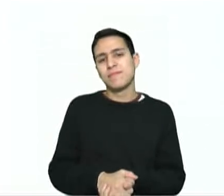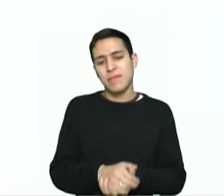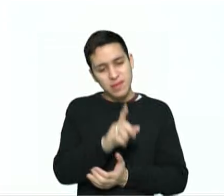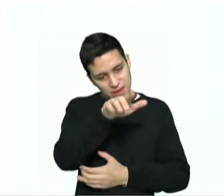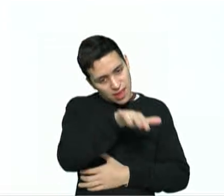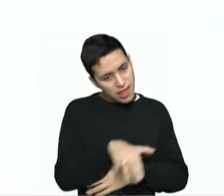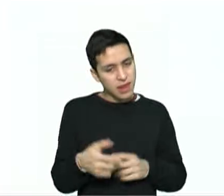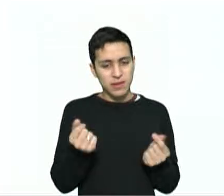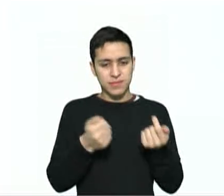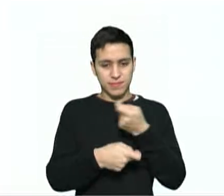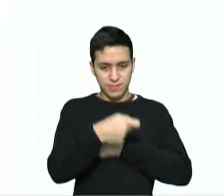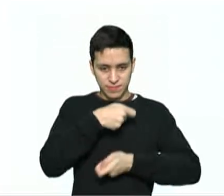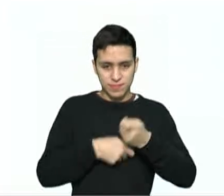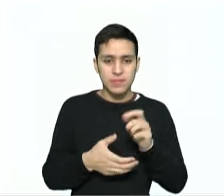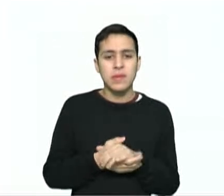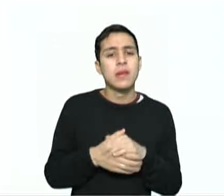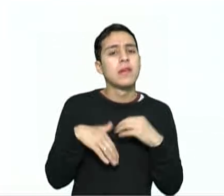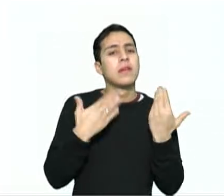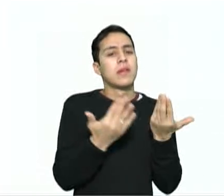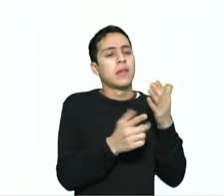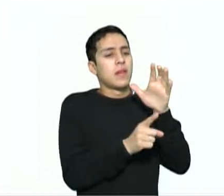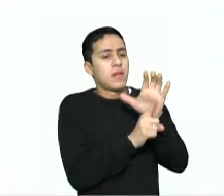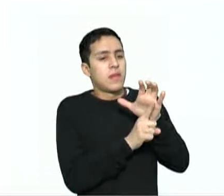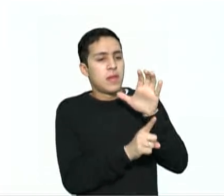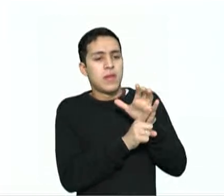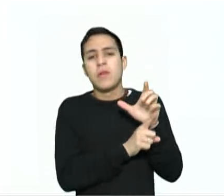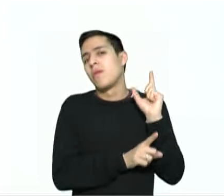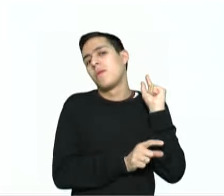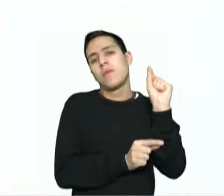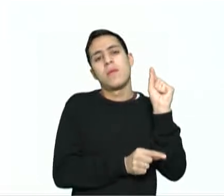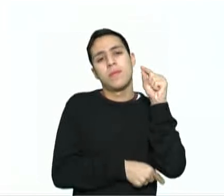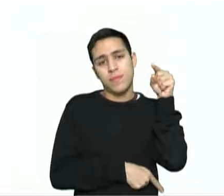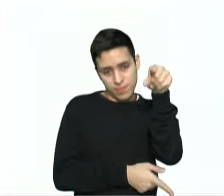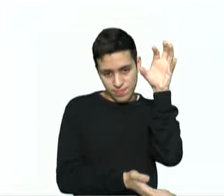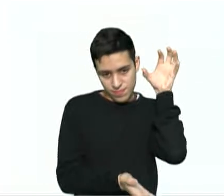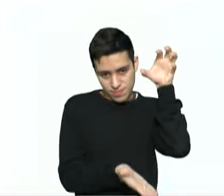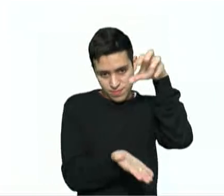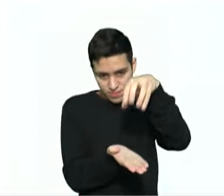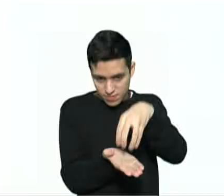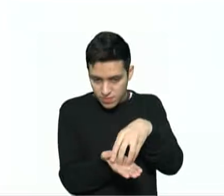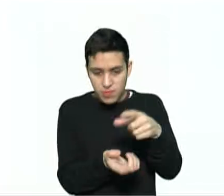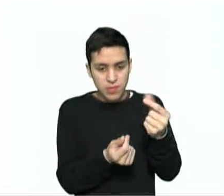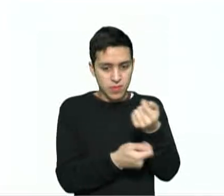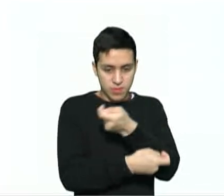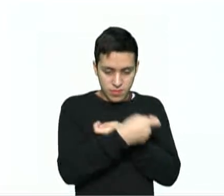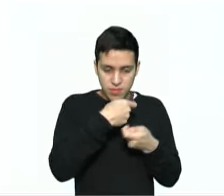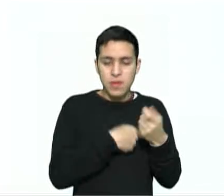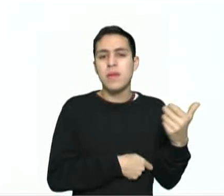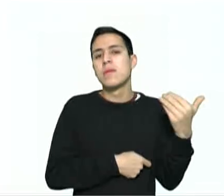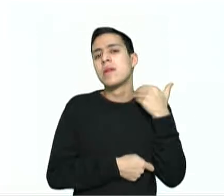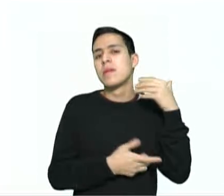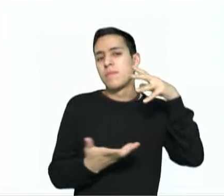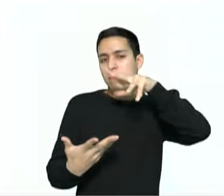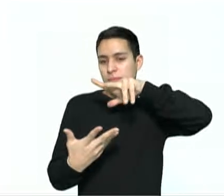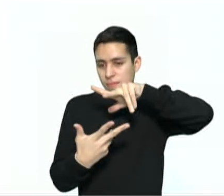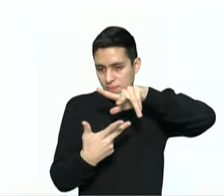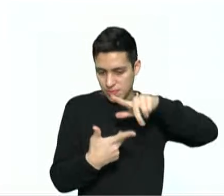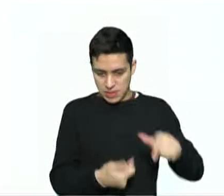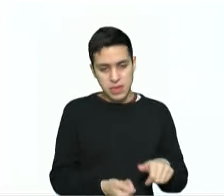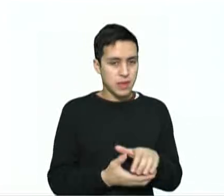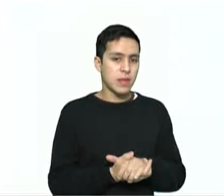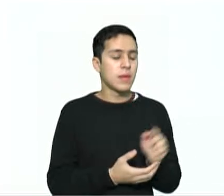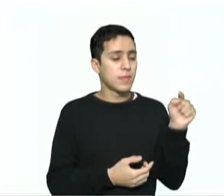setor econômico. Então a influência que se tem em cima desse organismo financeiro, Banco Mundial. Ele